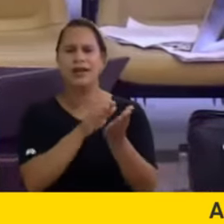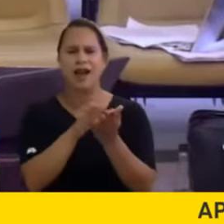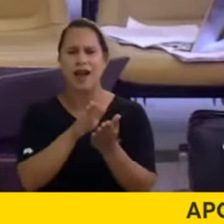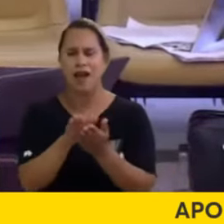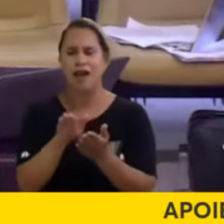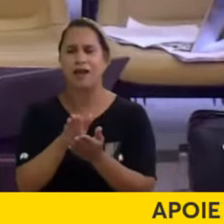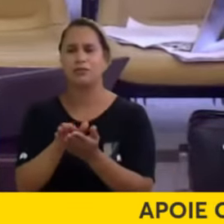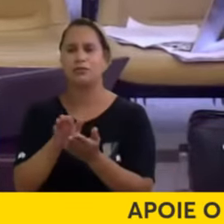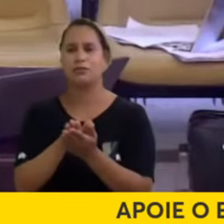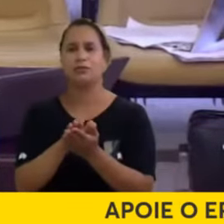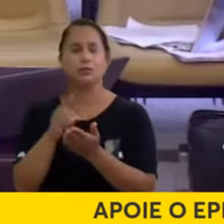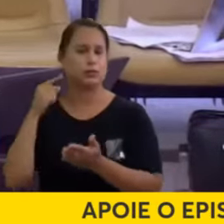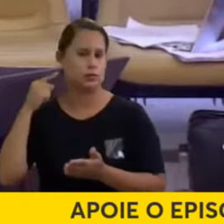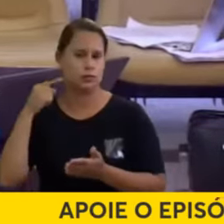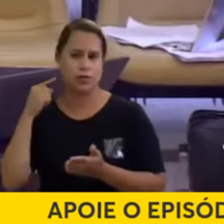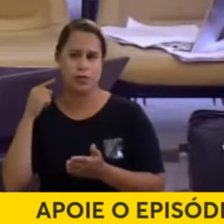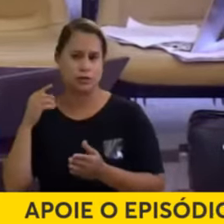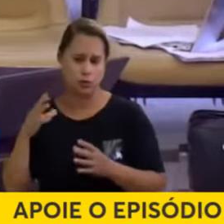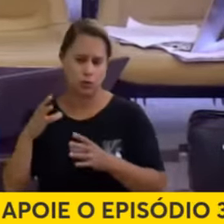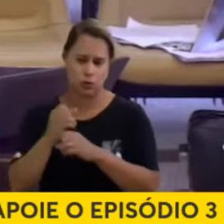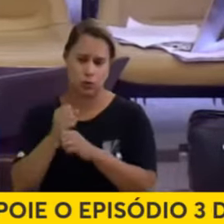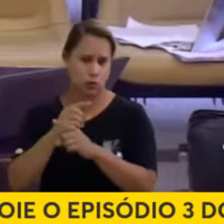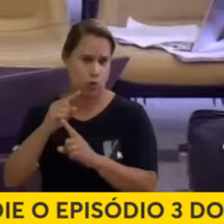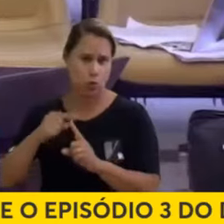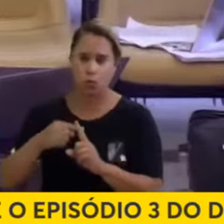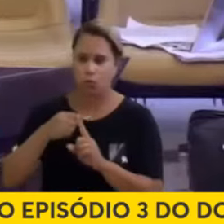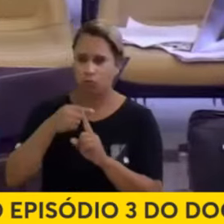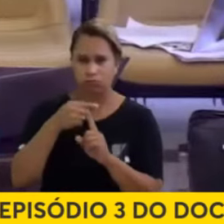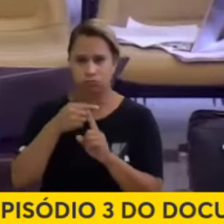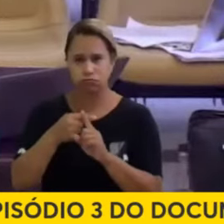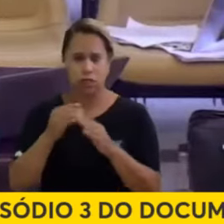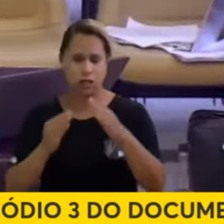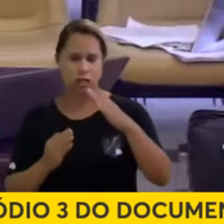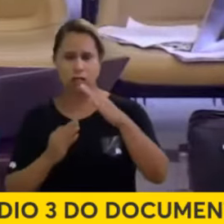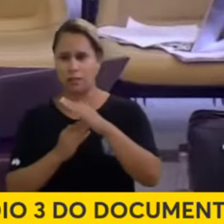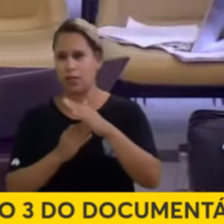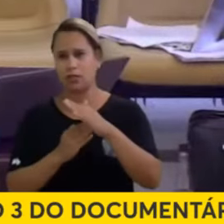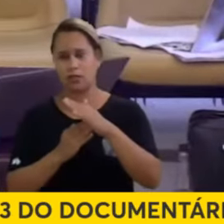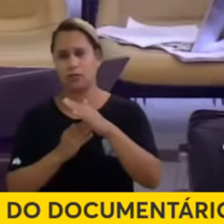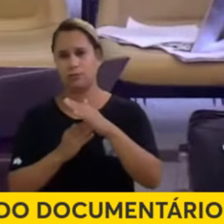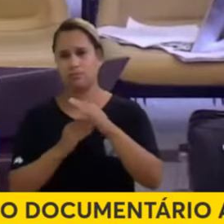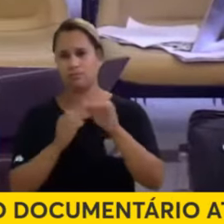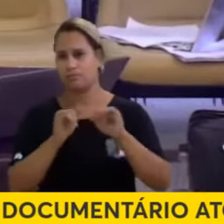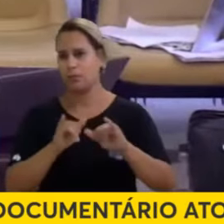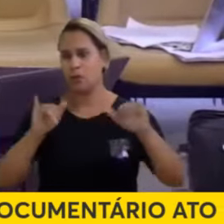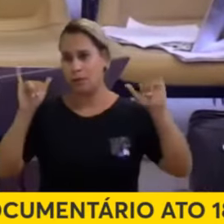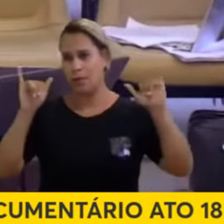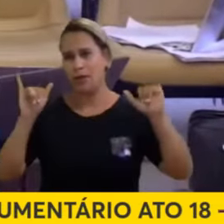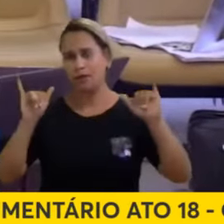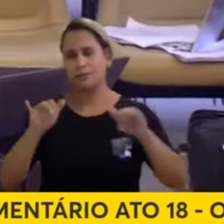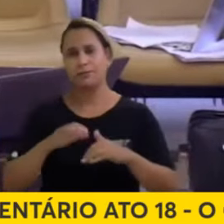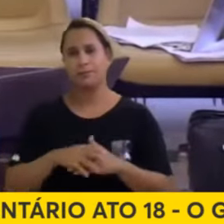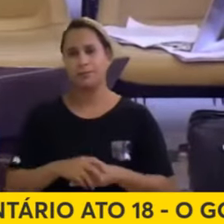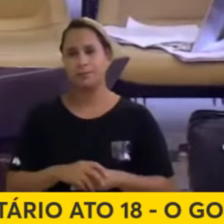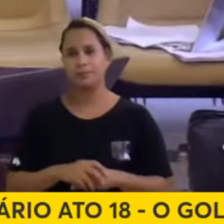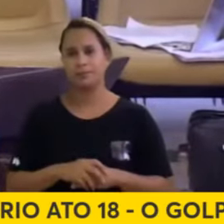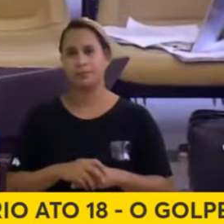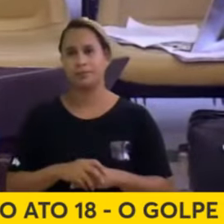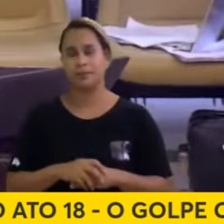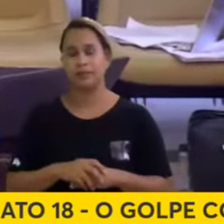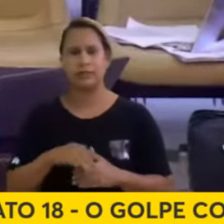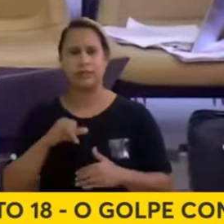campanha Ora como é que eu não somo o limite de campanha eh não som um advogado por limite de campanha e se